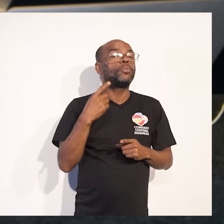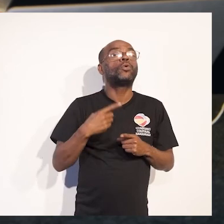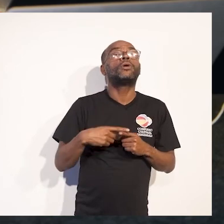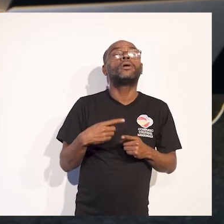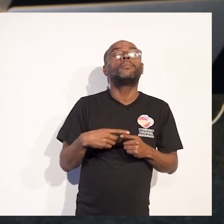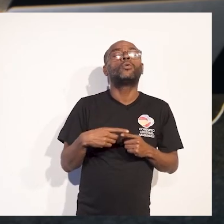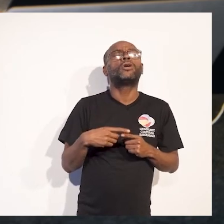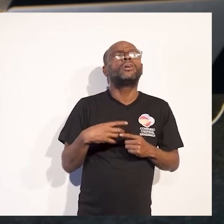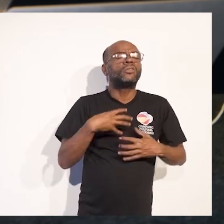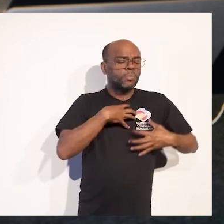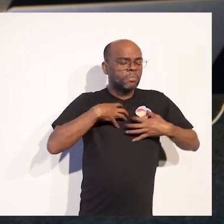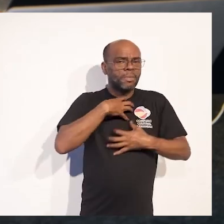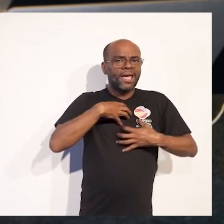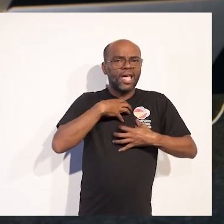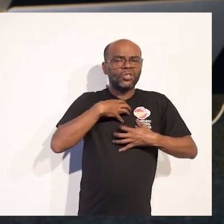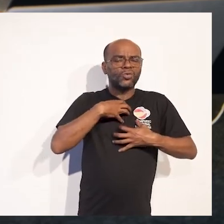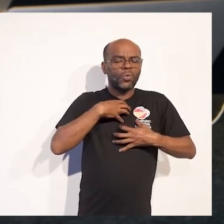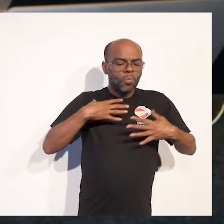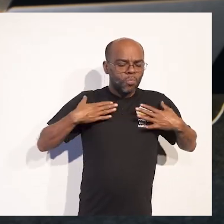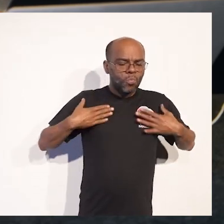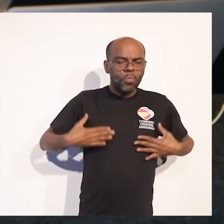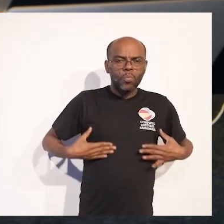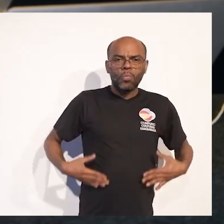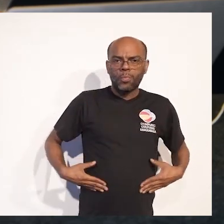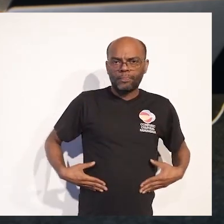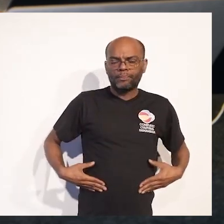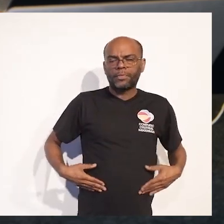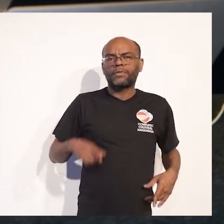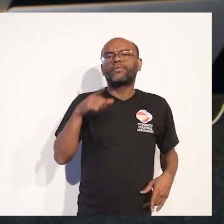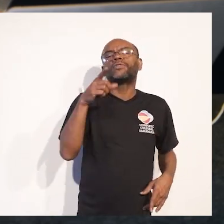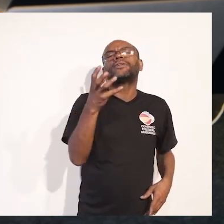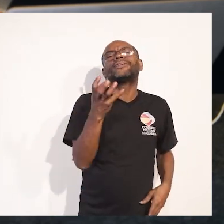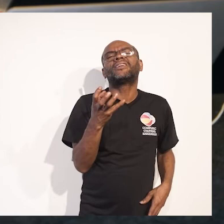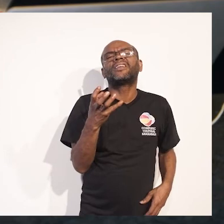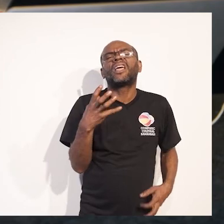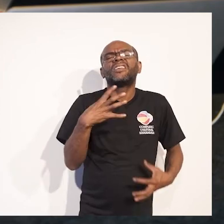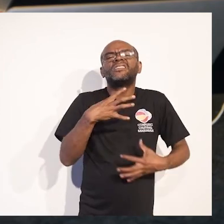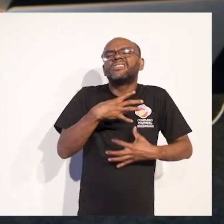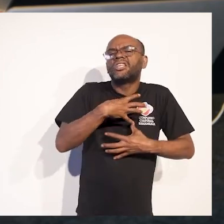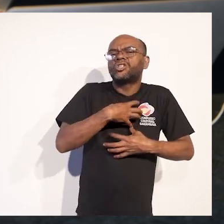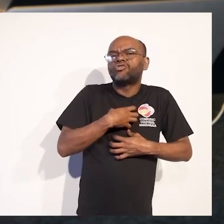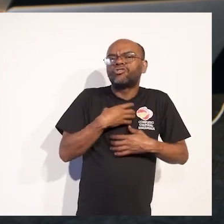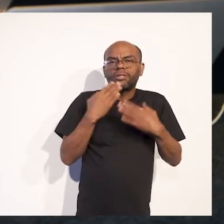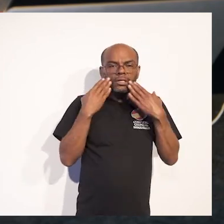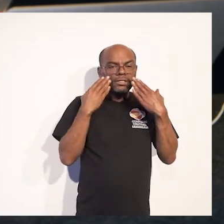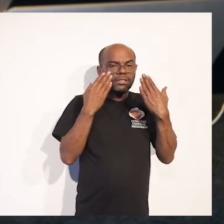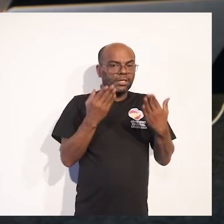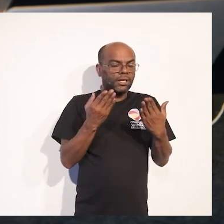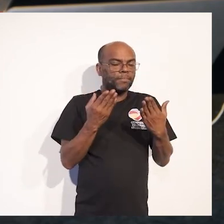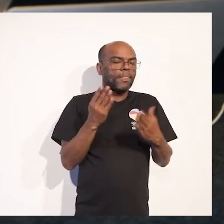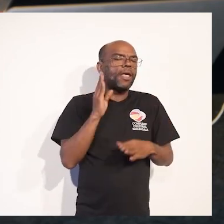mexe muito com a nossa rotina do corpo. E aí, se você quiser causar sensações dentro da cena, é